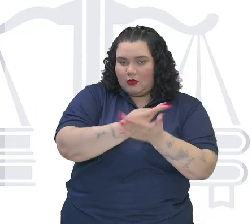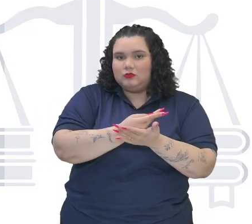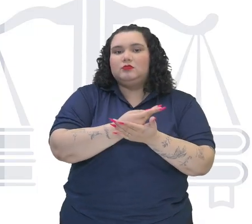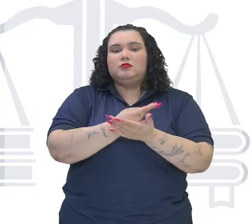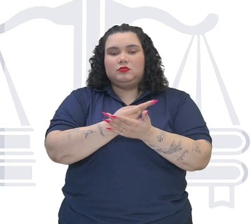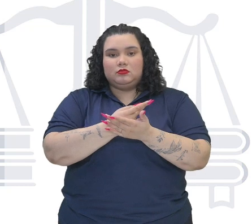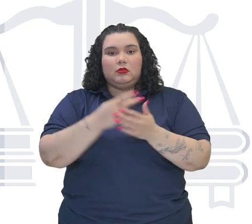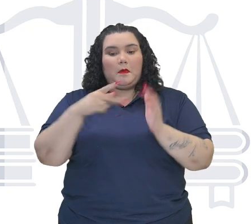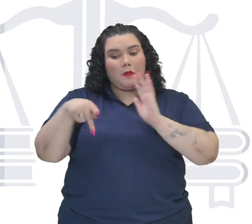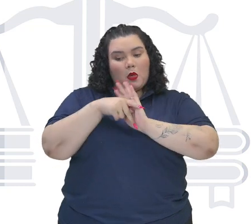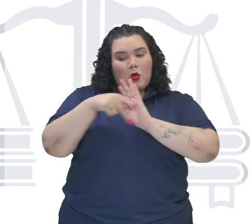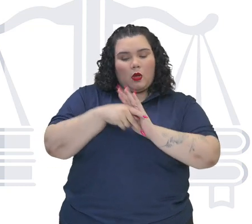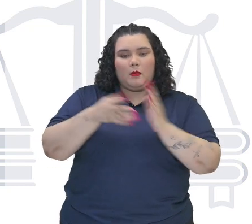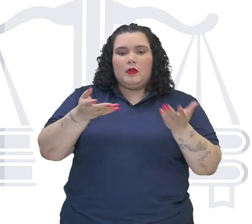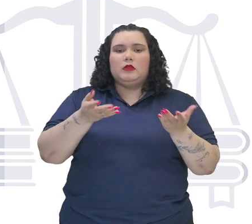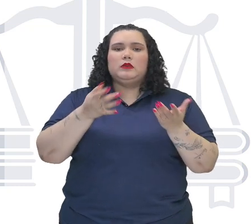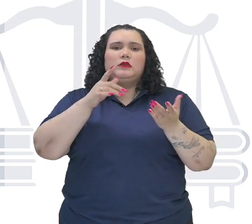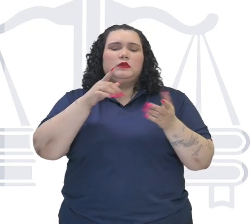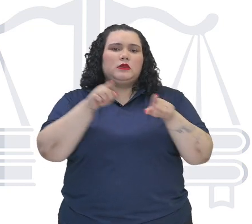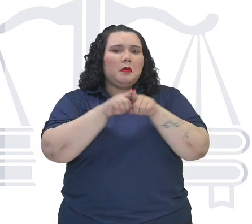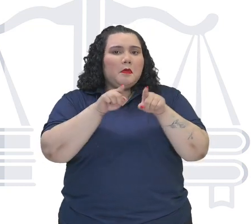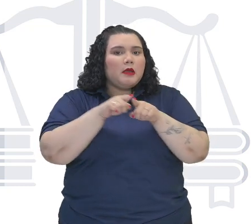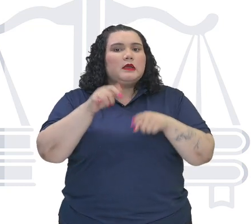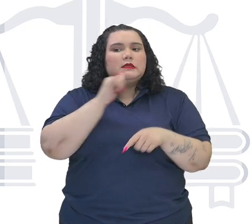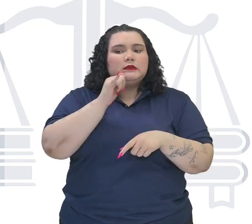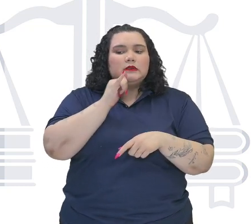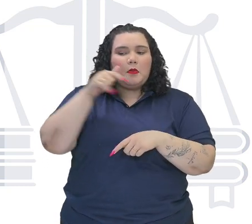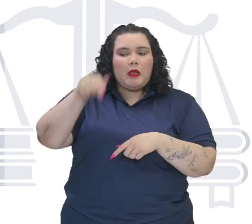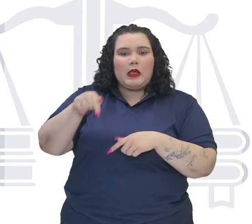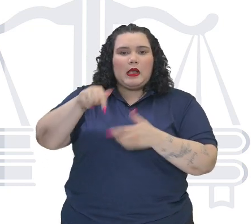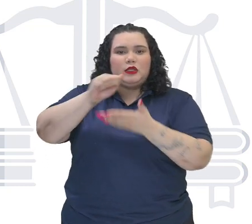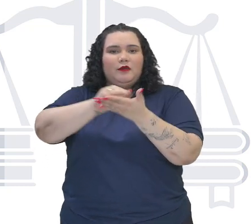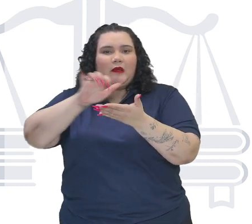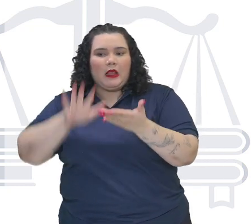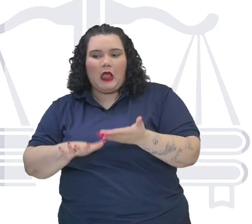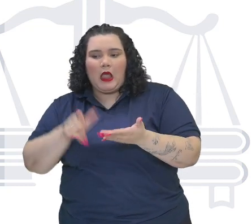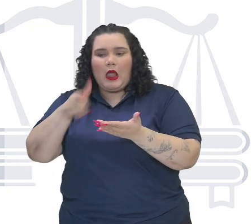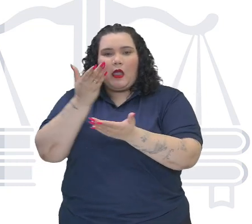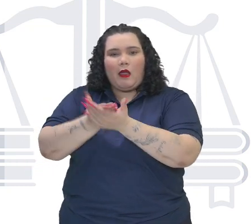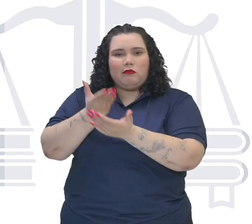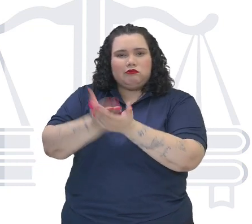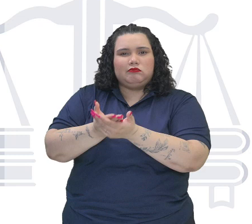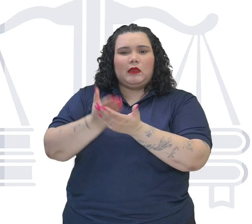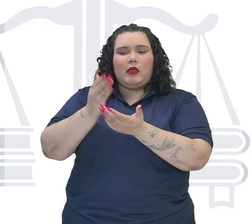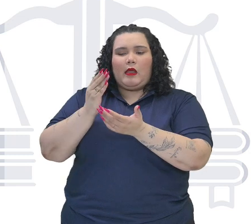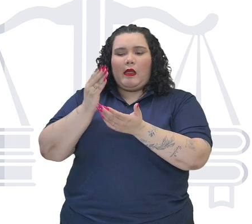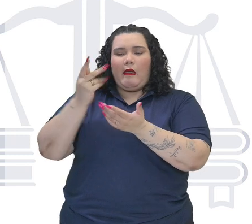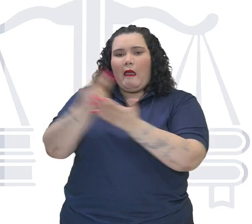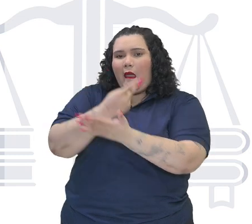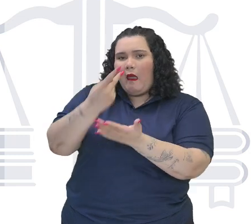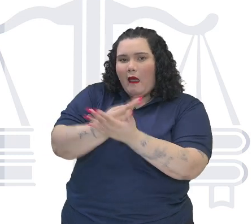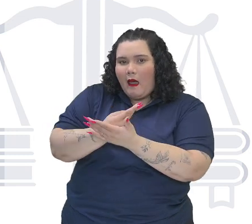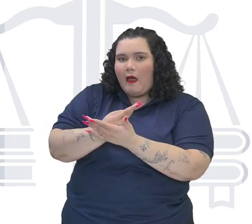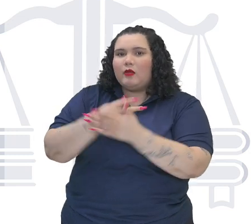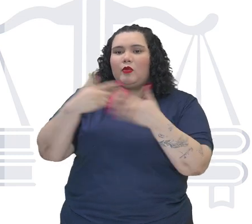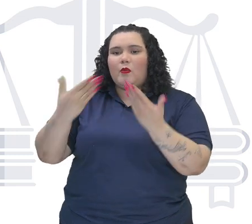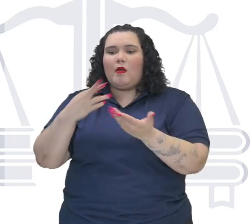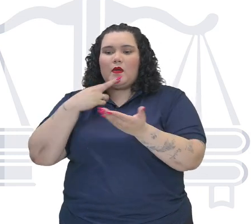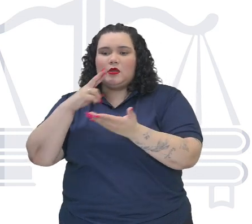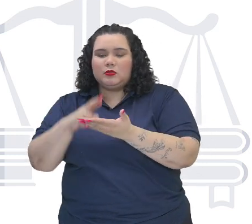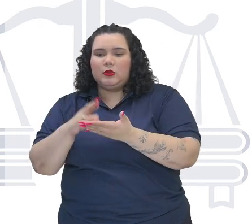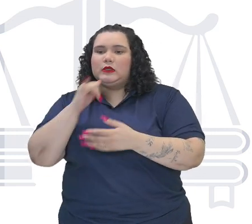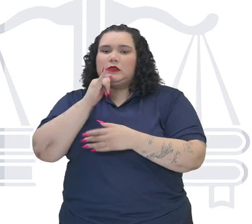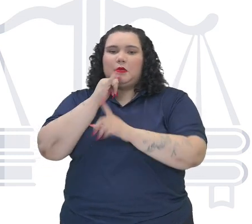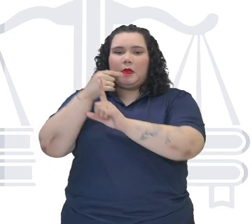próprios erros na resolução de algumas tarefas, né? Então, quando ele pensa sobre o que ele errou, que foi uma troca de